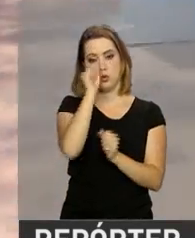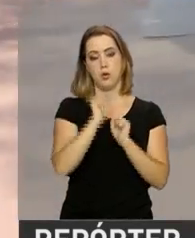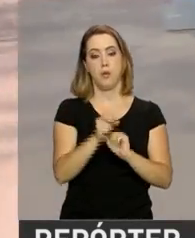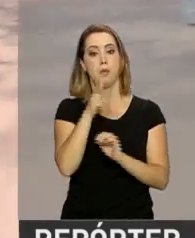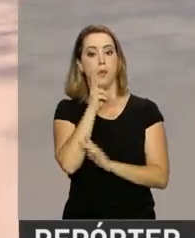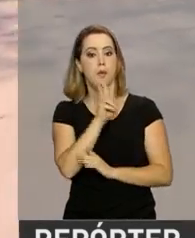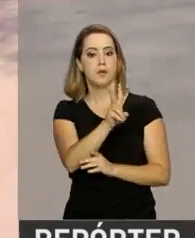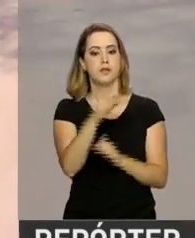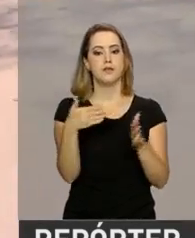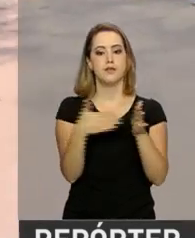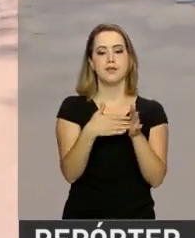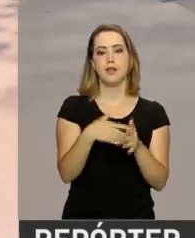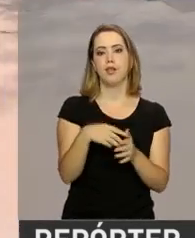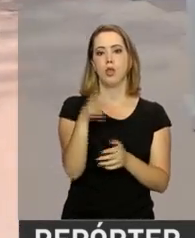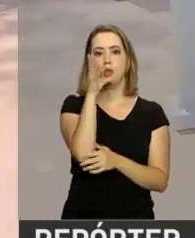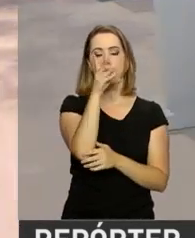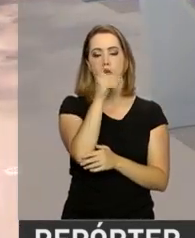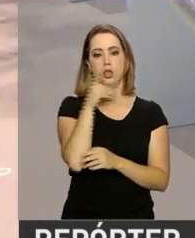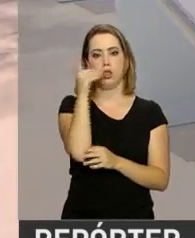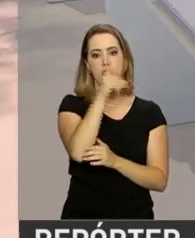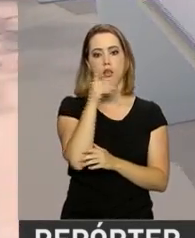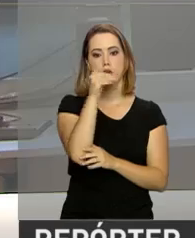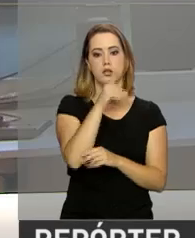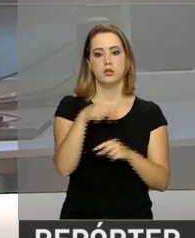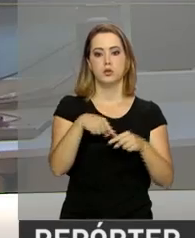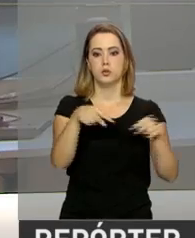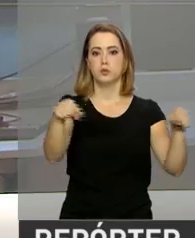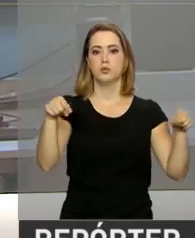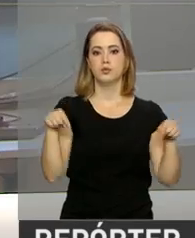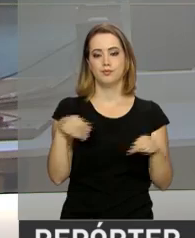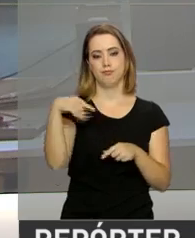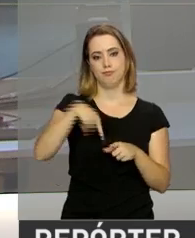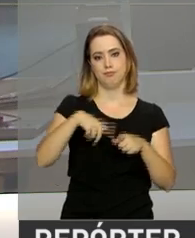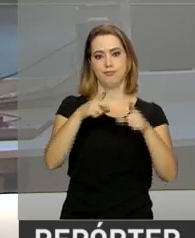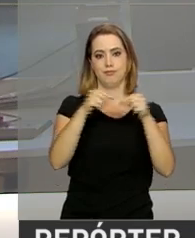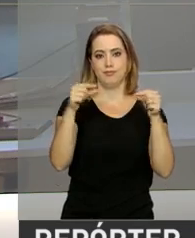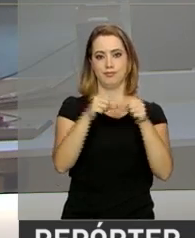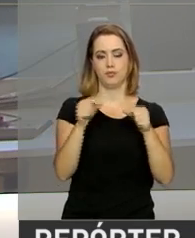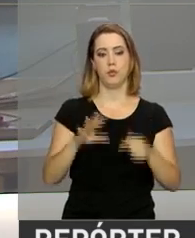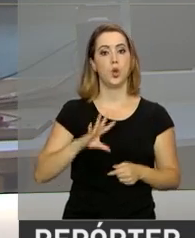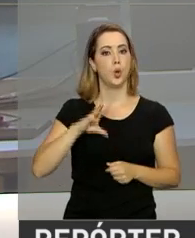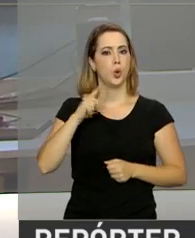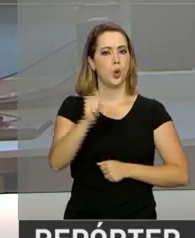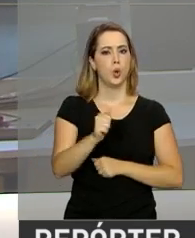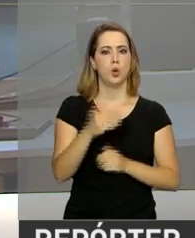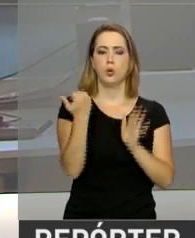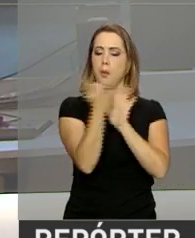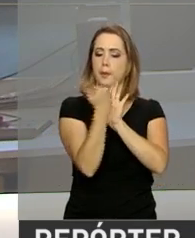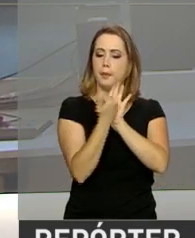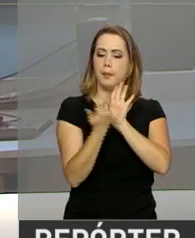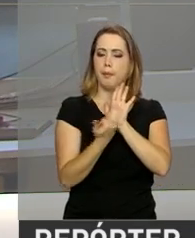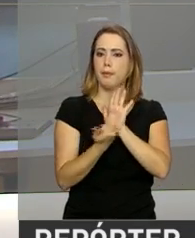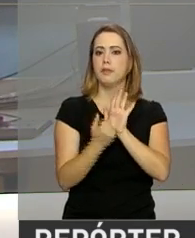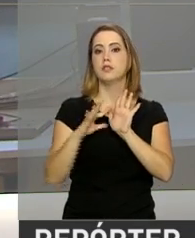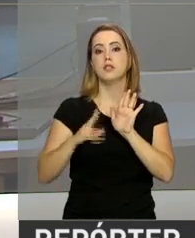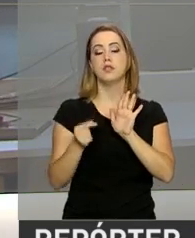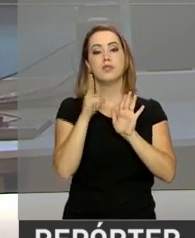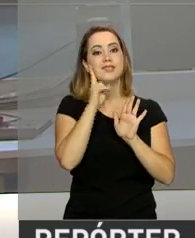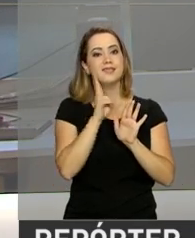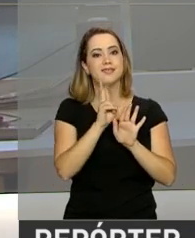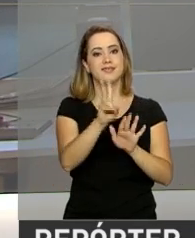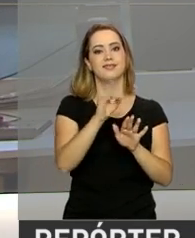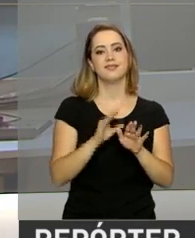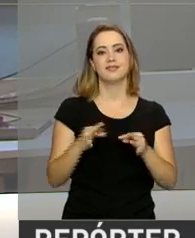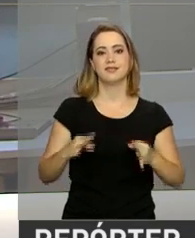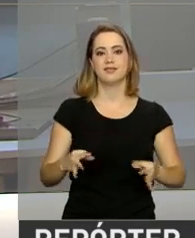exposição até domingo na área externa do planetário de Brasília a programação completa da semana Nacional de Ciência e Tecnologia em